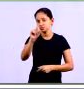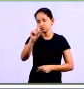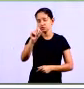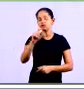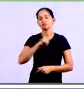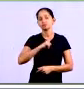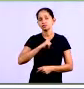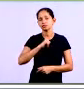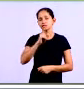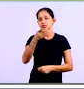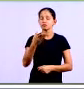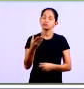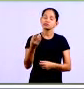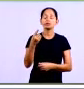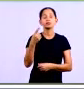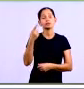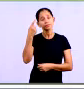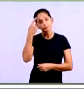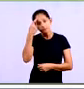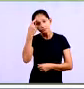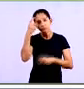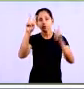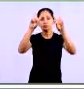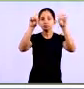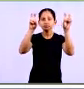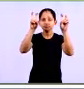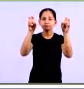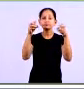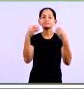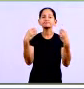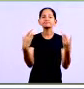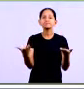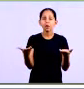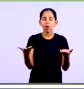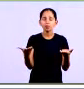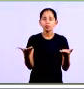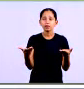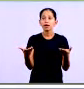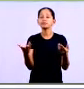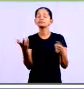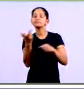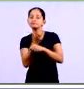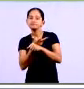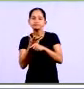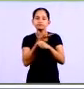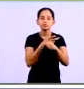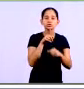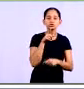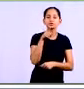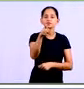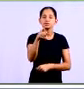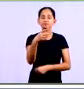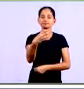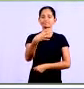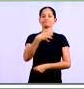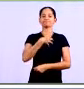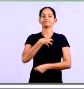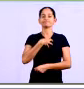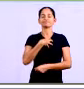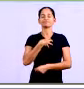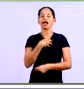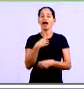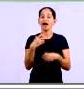dos conceitos abordados nessa aula, a gente está procurando o quê? A gente está procurando a relação de você sentir o que as